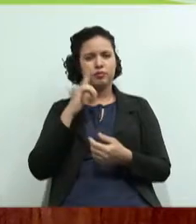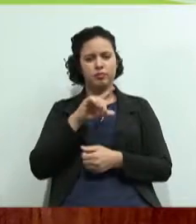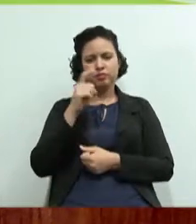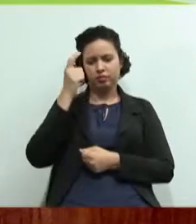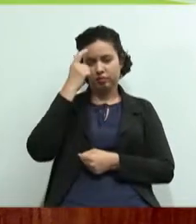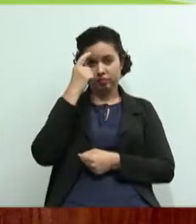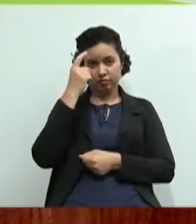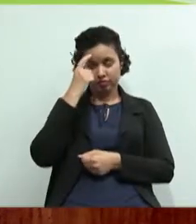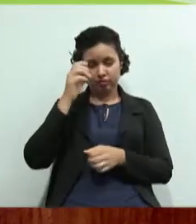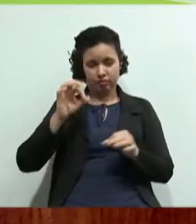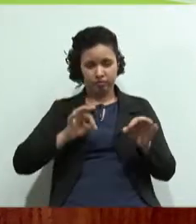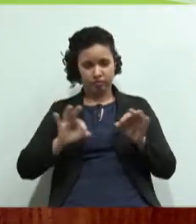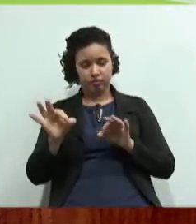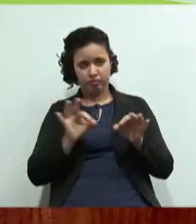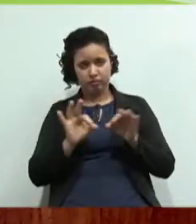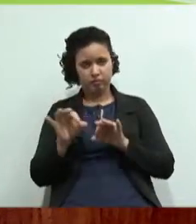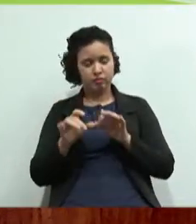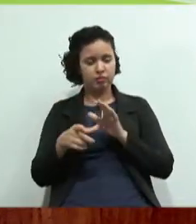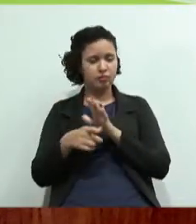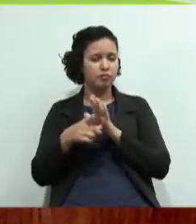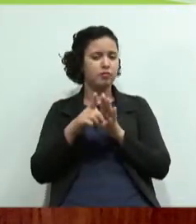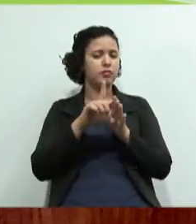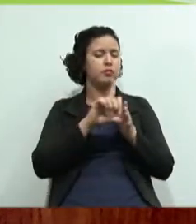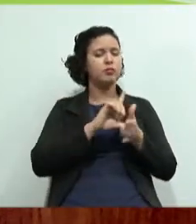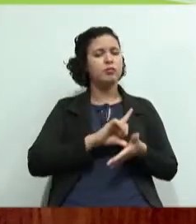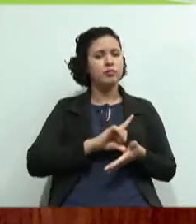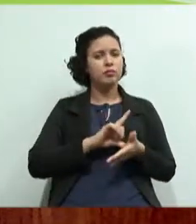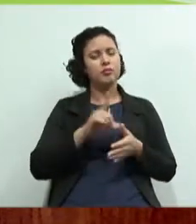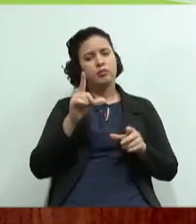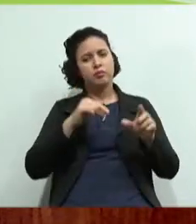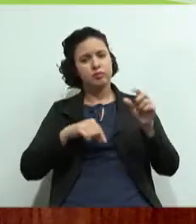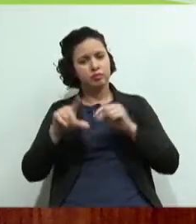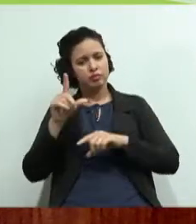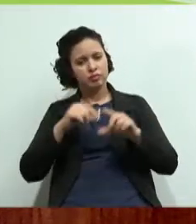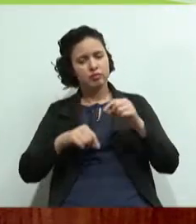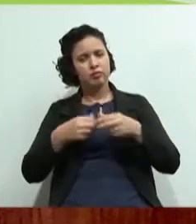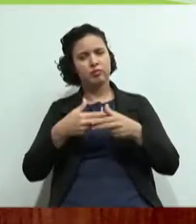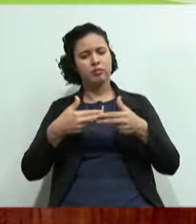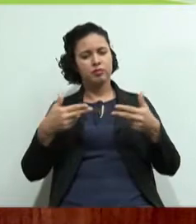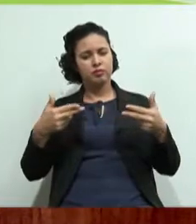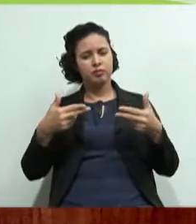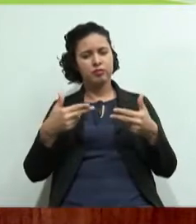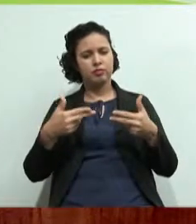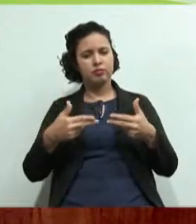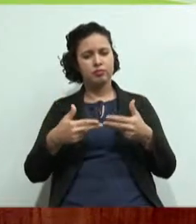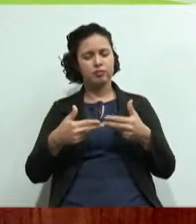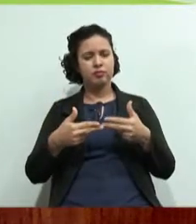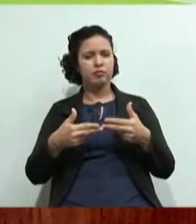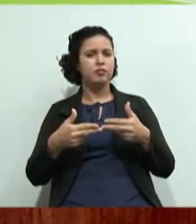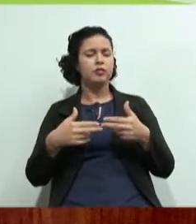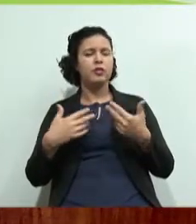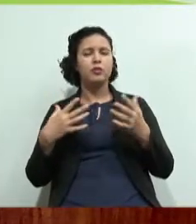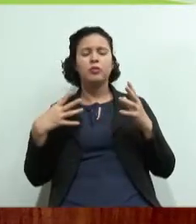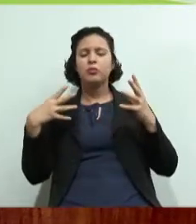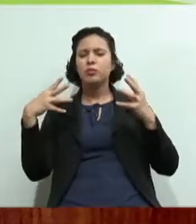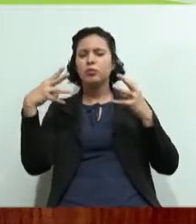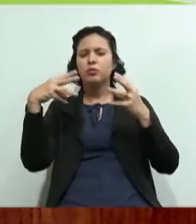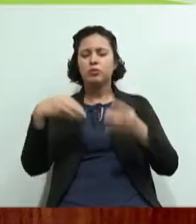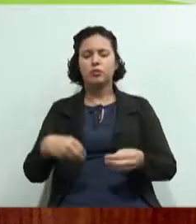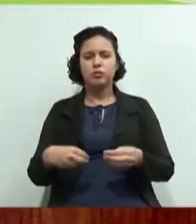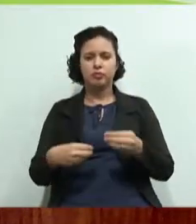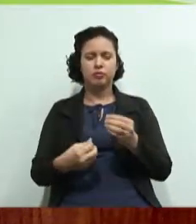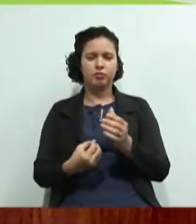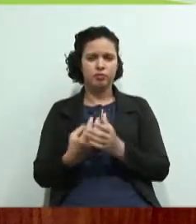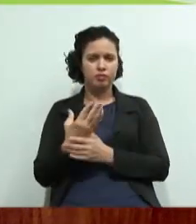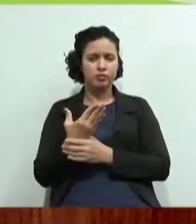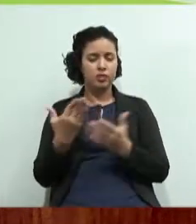pensar no planejamento que foi feito, na seleção de material que nós fizemos, enfim, toda a logística que foi criada para que